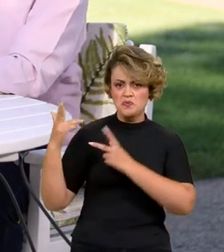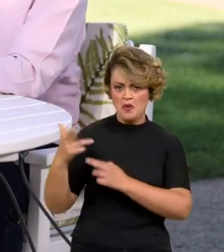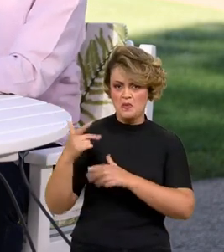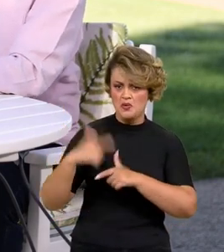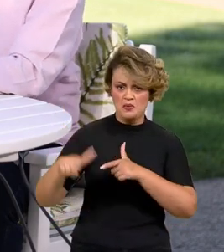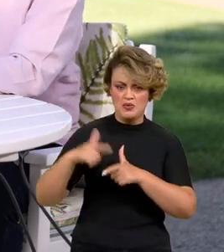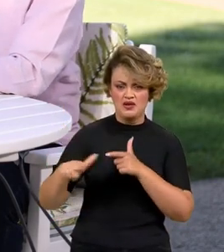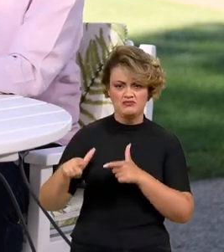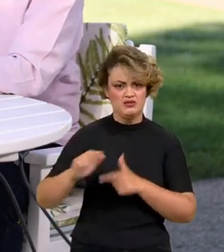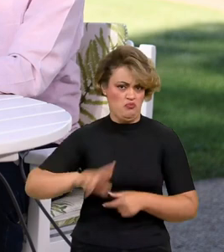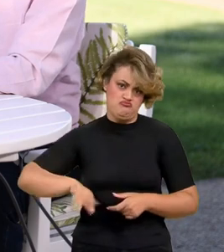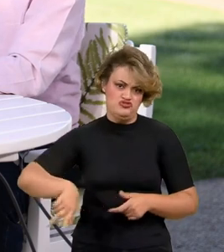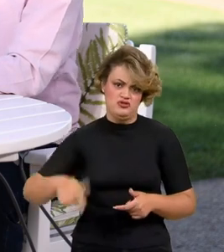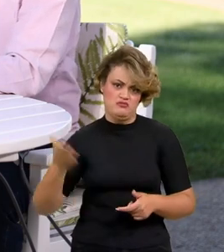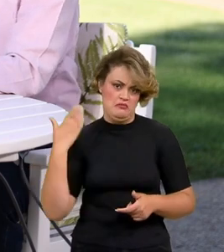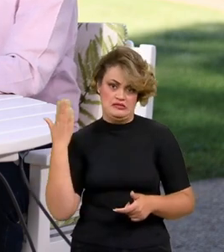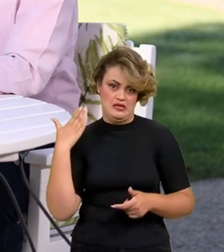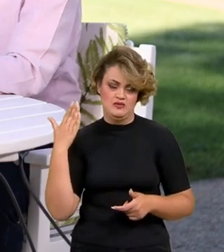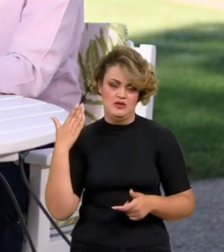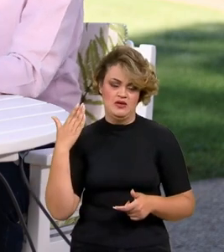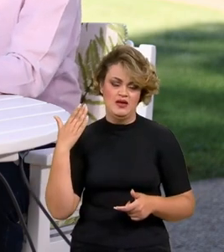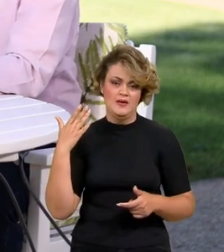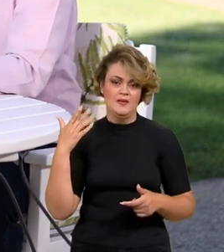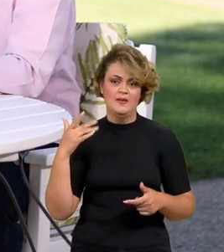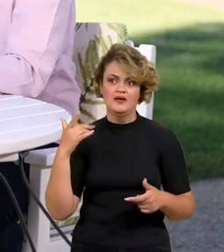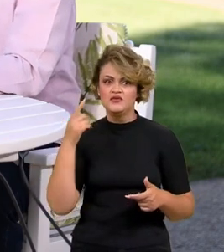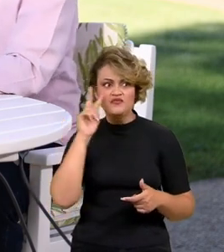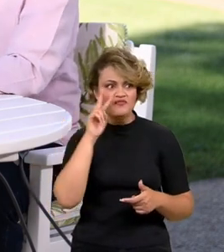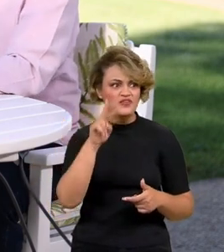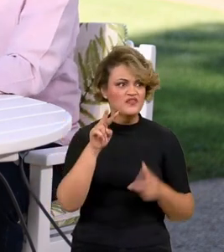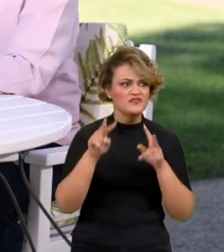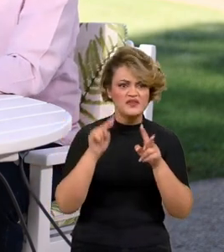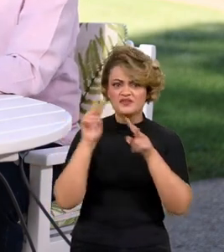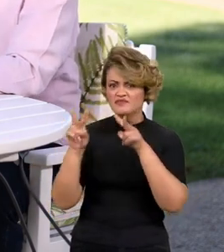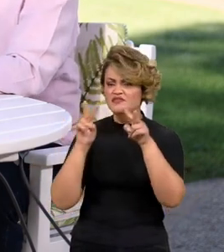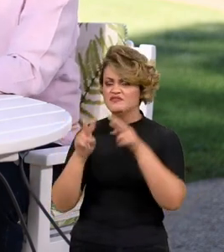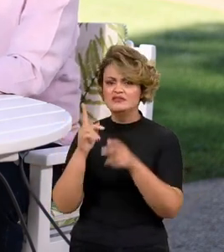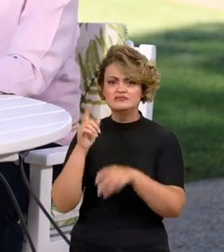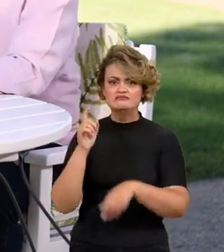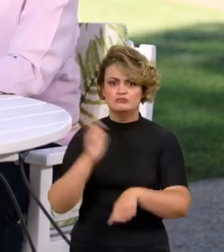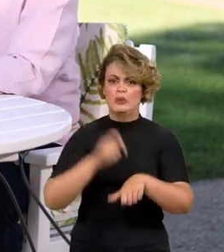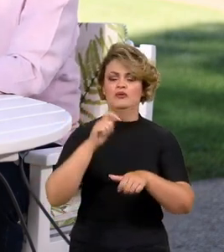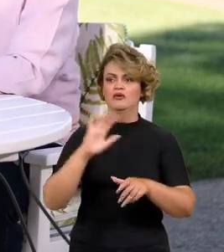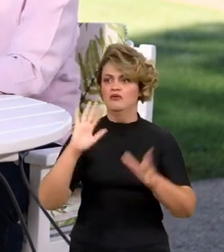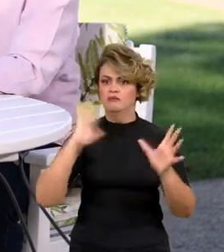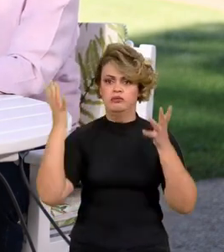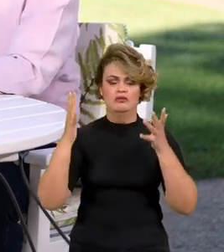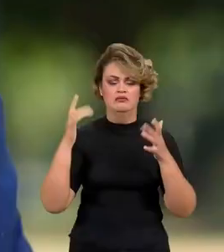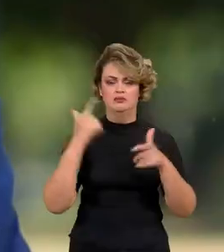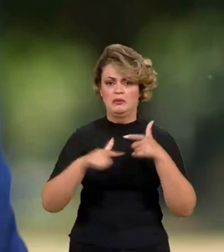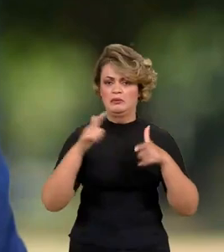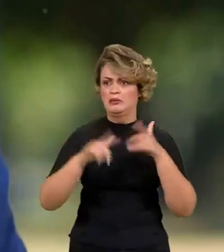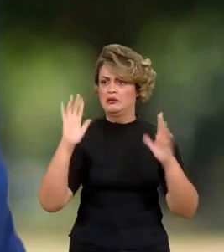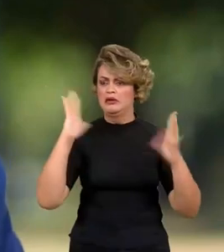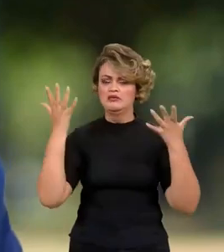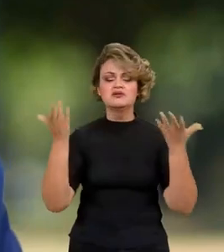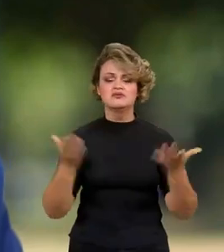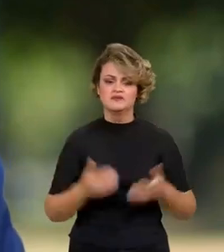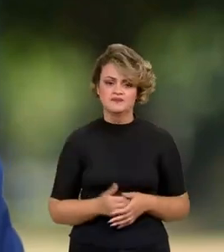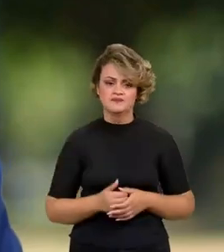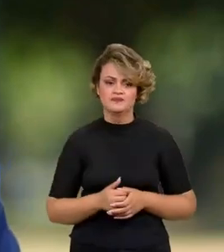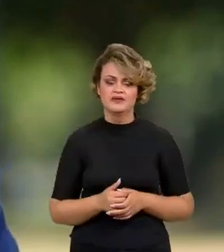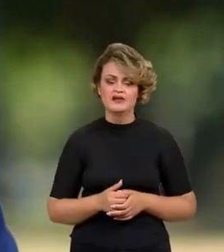candente num governo do Senhor acompanhar toda hora um desastre desses né olha primeiro esse